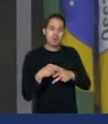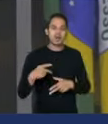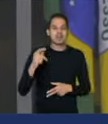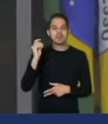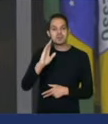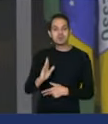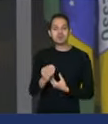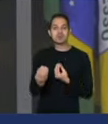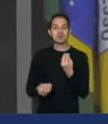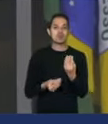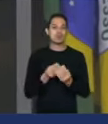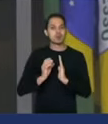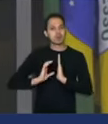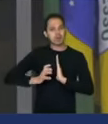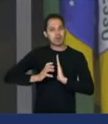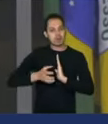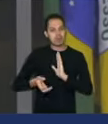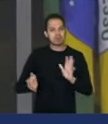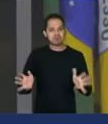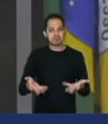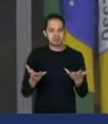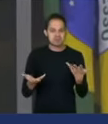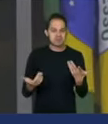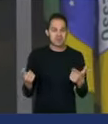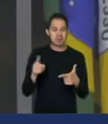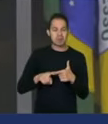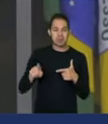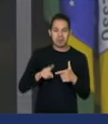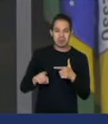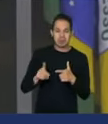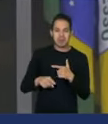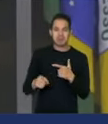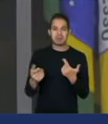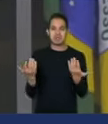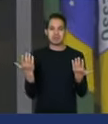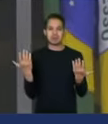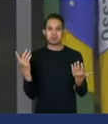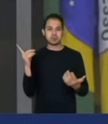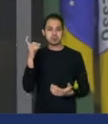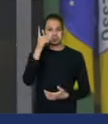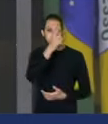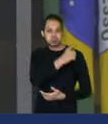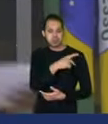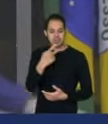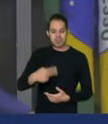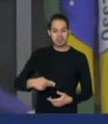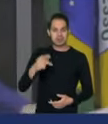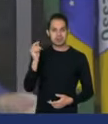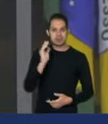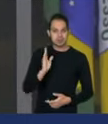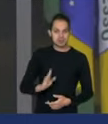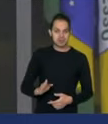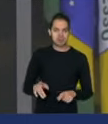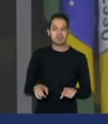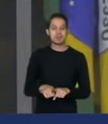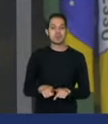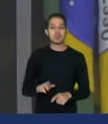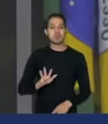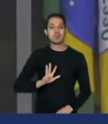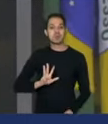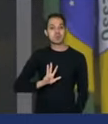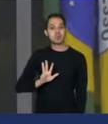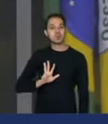partido que promoveu os maiores escândalos de corrupção do nosso país. E também Lula, que